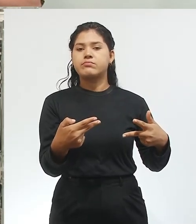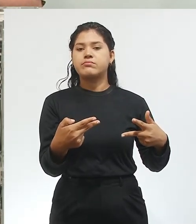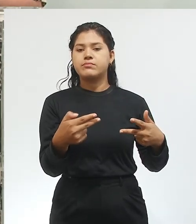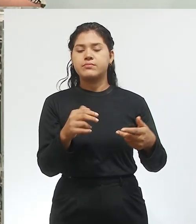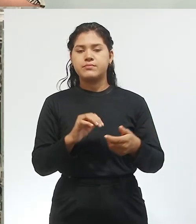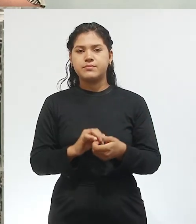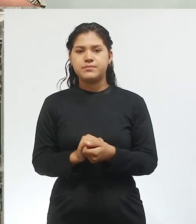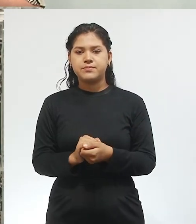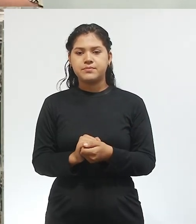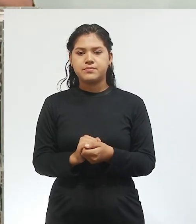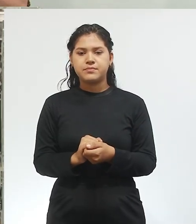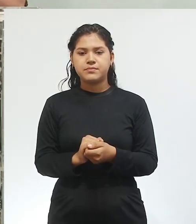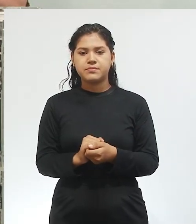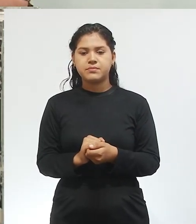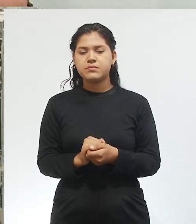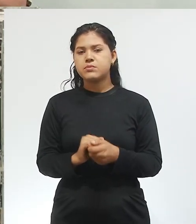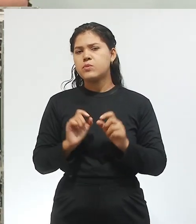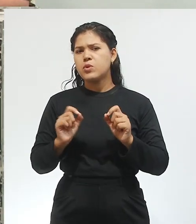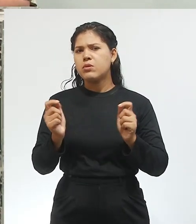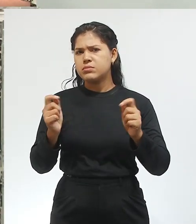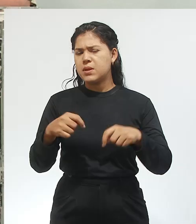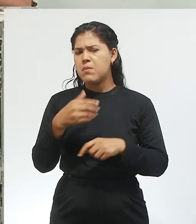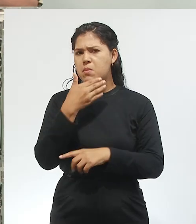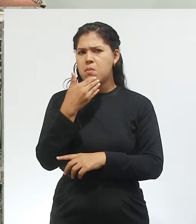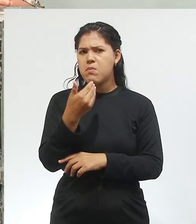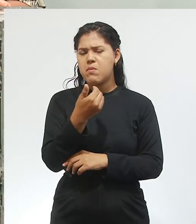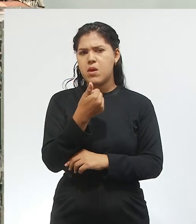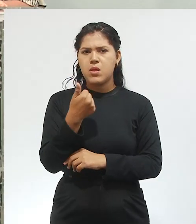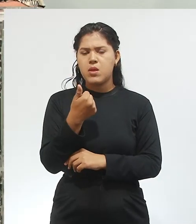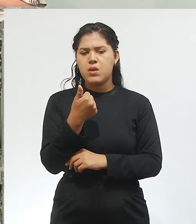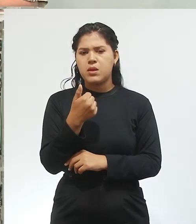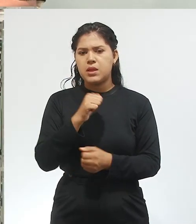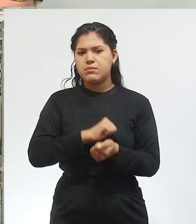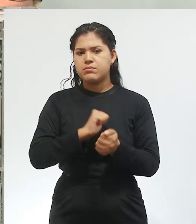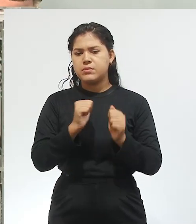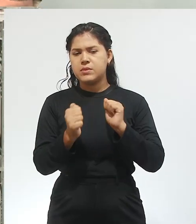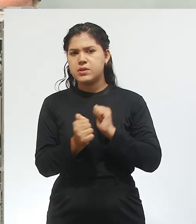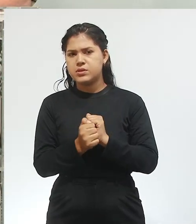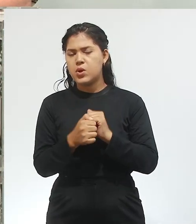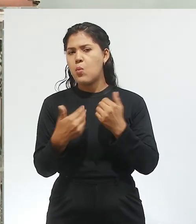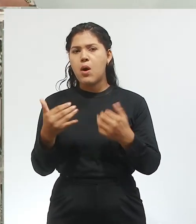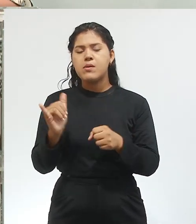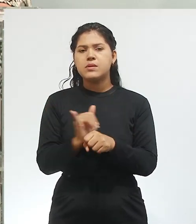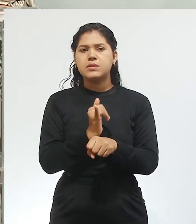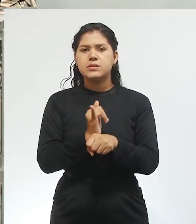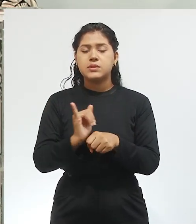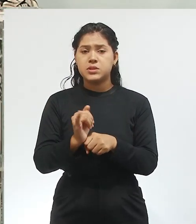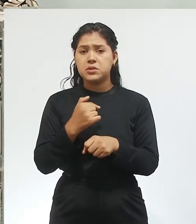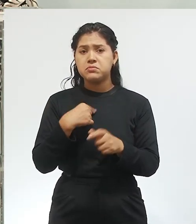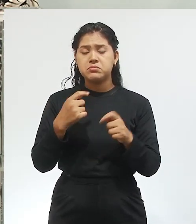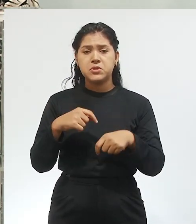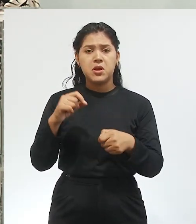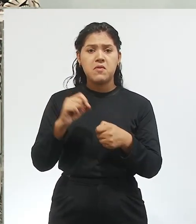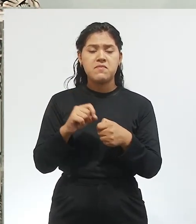vai receber aquele serviço. O que é que eu posso melhorar naquele produto ou serviço? Que estratégias eu vou fazer para tornar aquilo